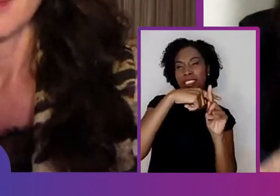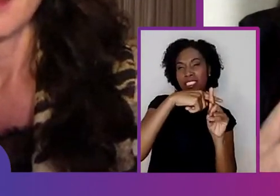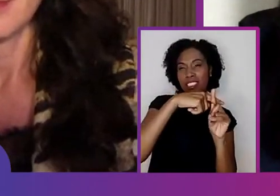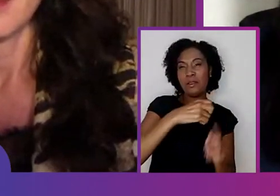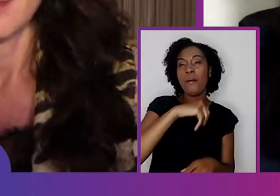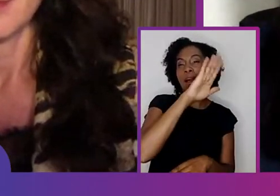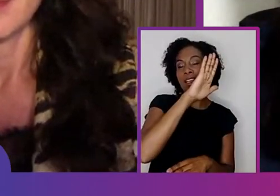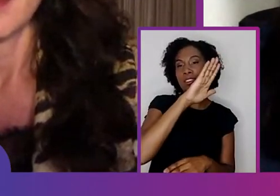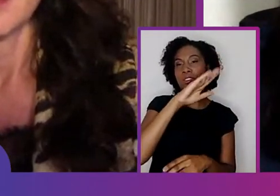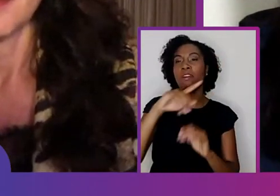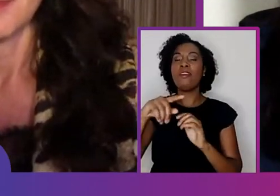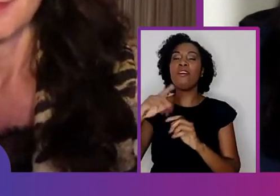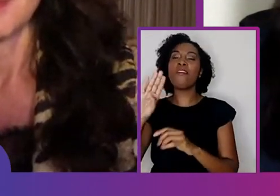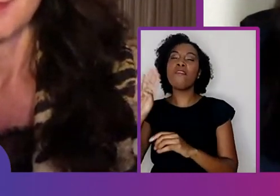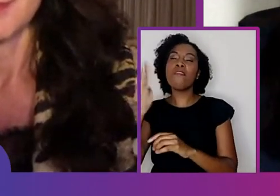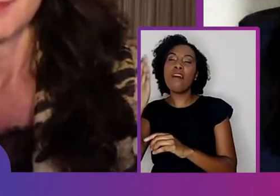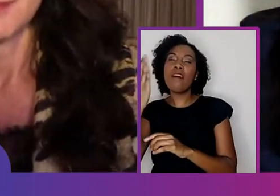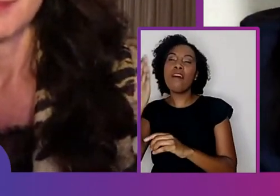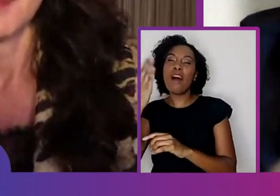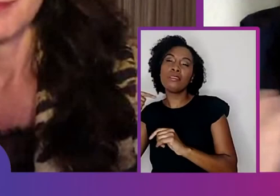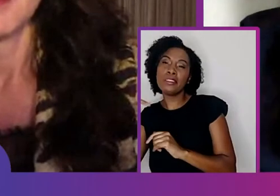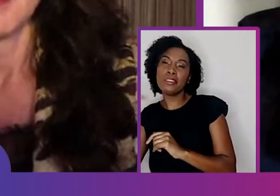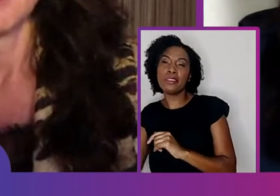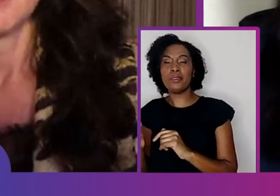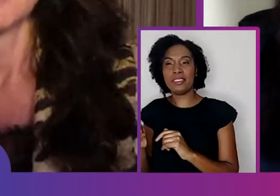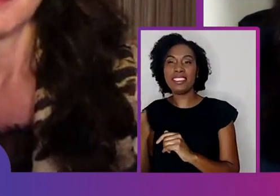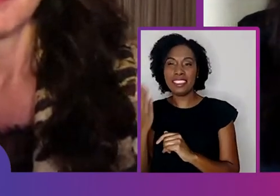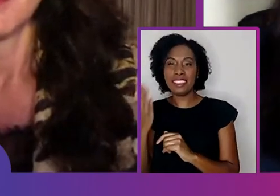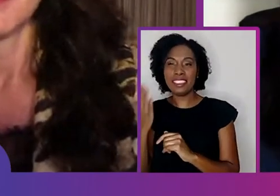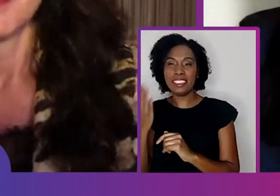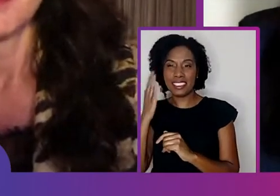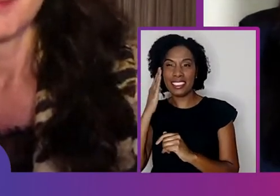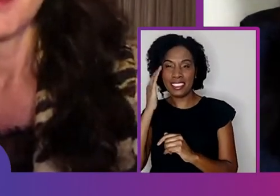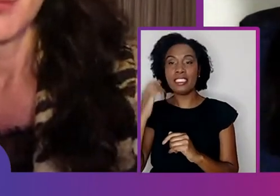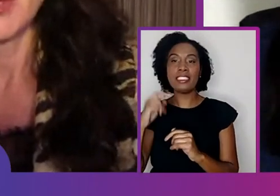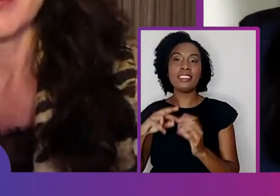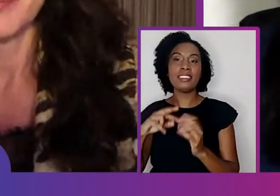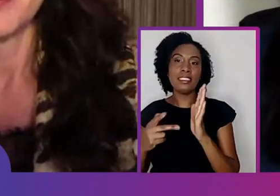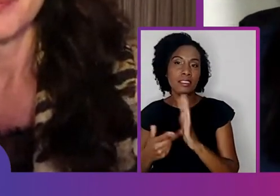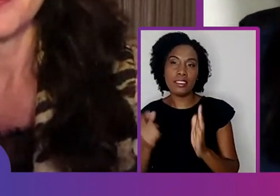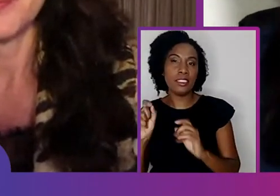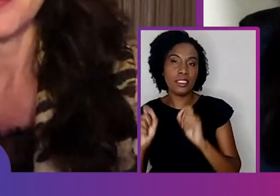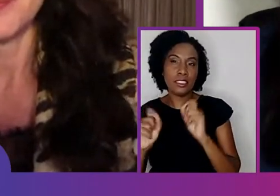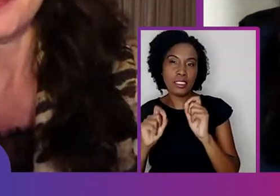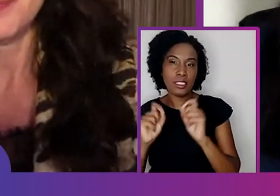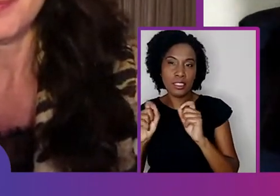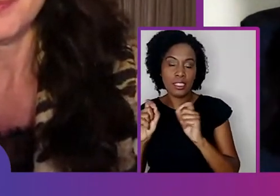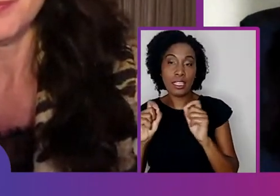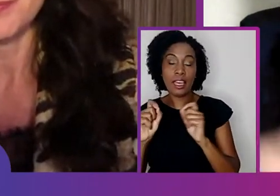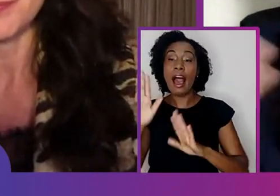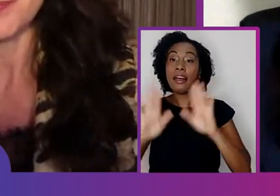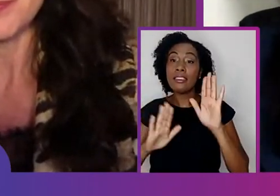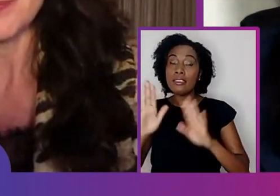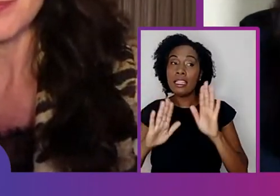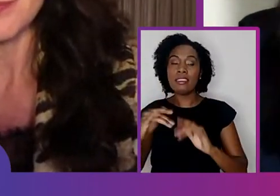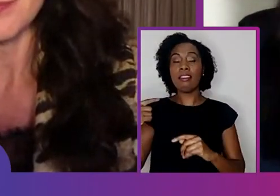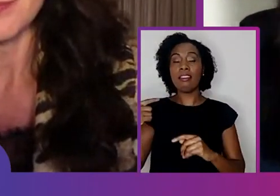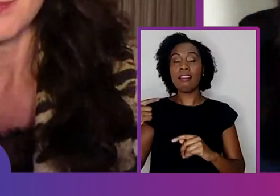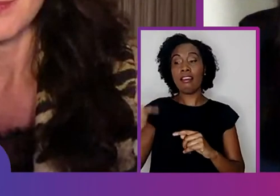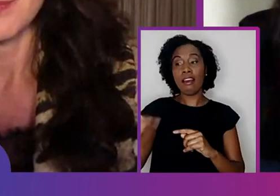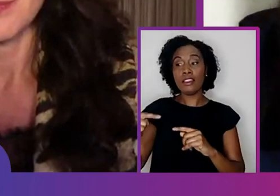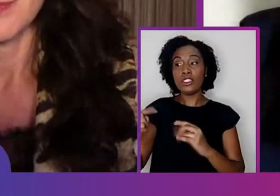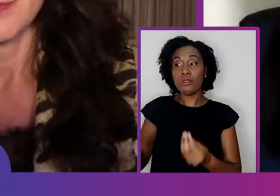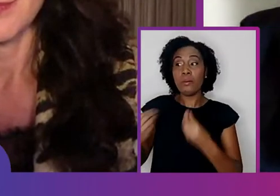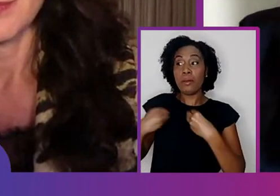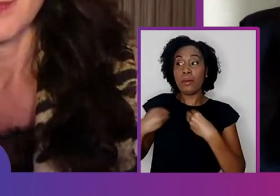para você, mas um teste falso positivo é dar negativo quando é positivo. Isso a emoção não quer de jeito nenhum. O contrário, que é dar